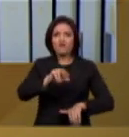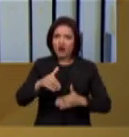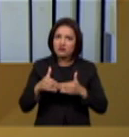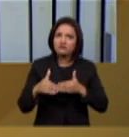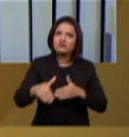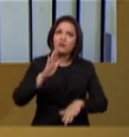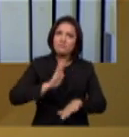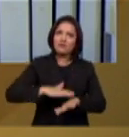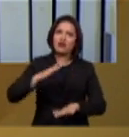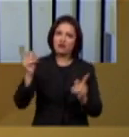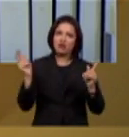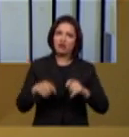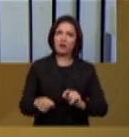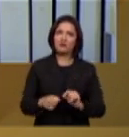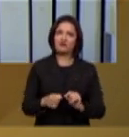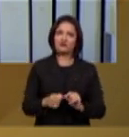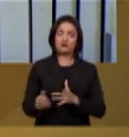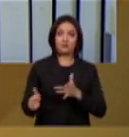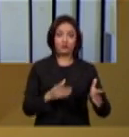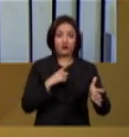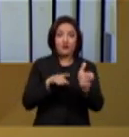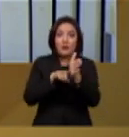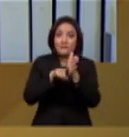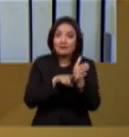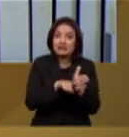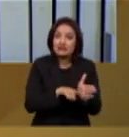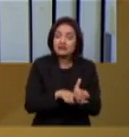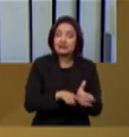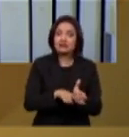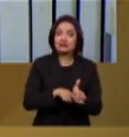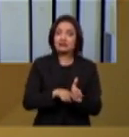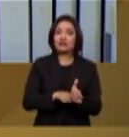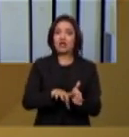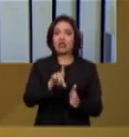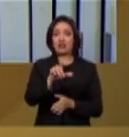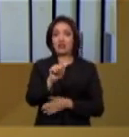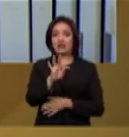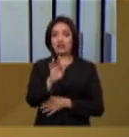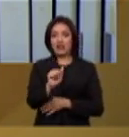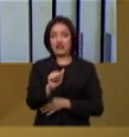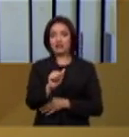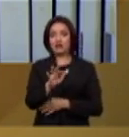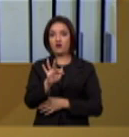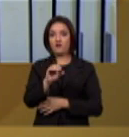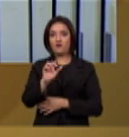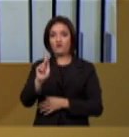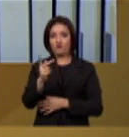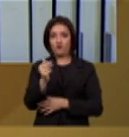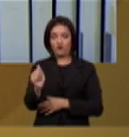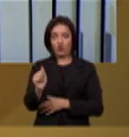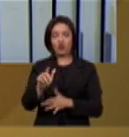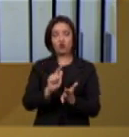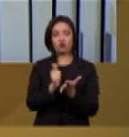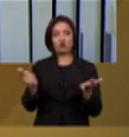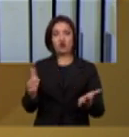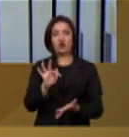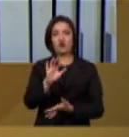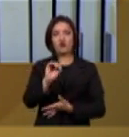Destaco que pesquisa divulgada recentemente pelo Instituto Datafolha, do jornal Folha de São Paulo, revelou